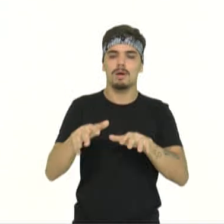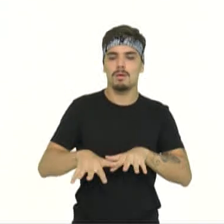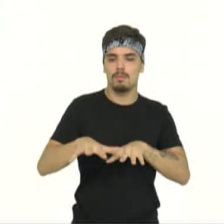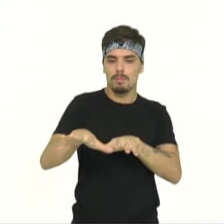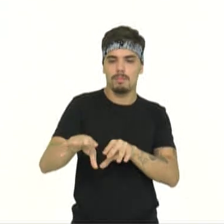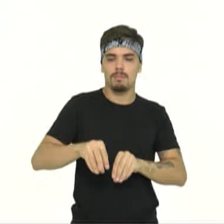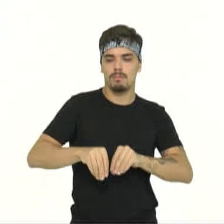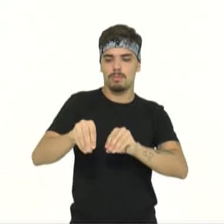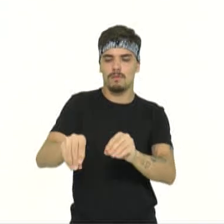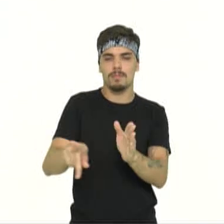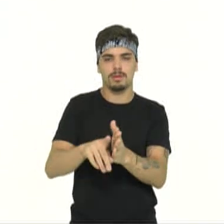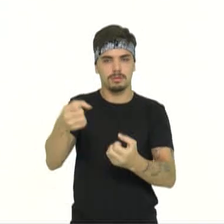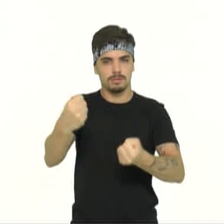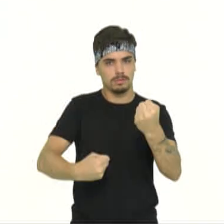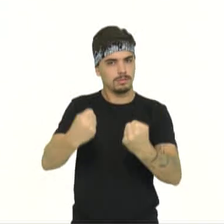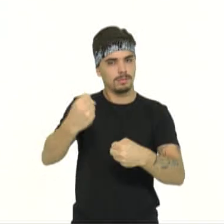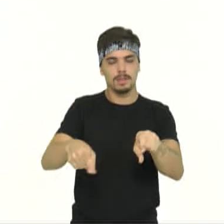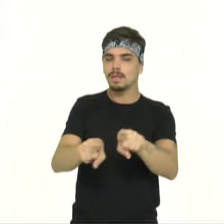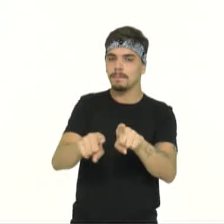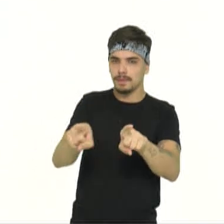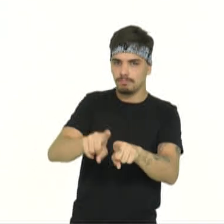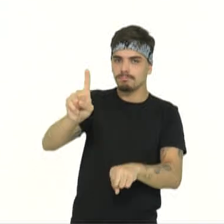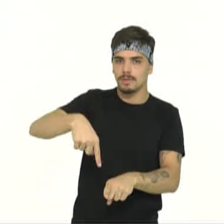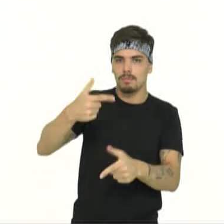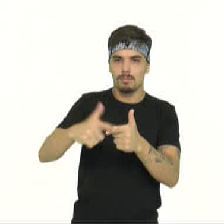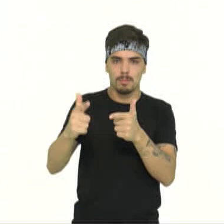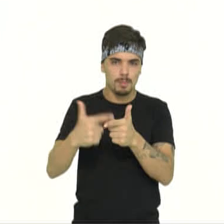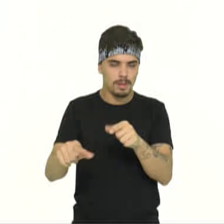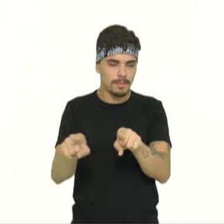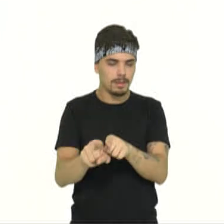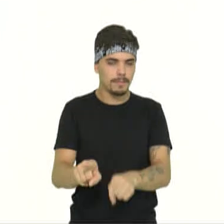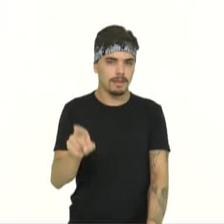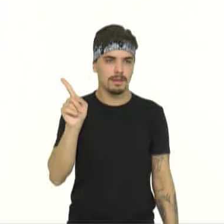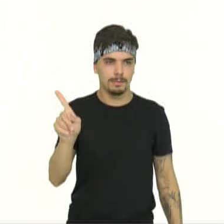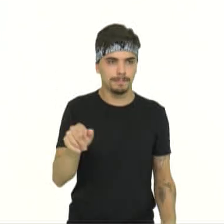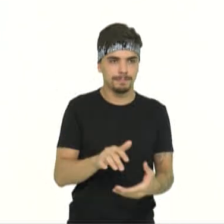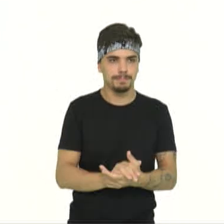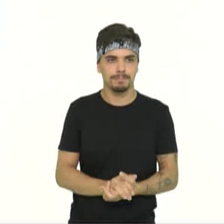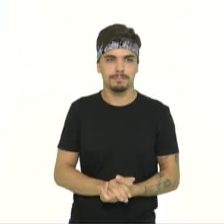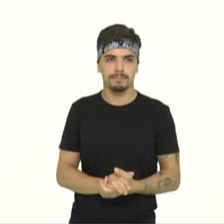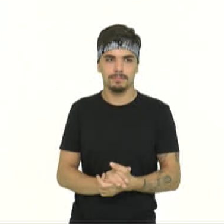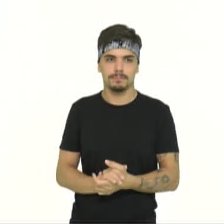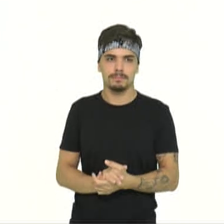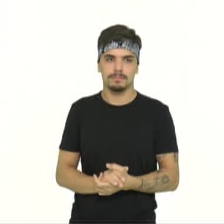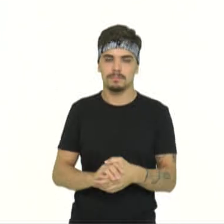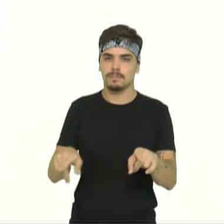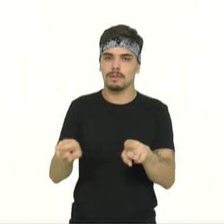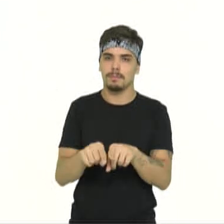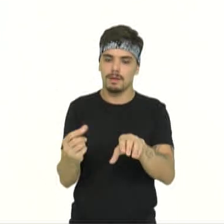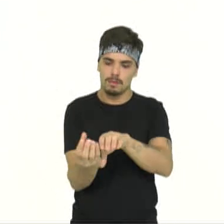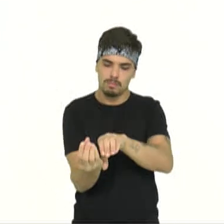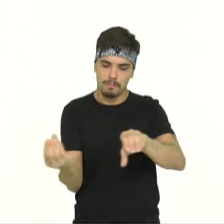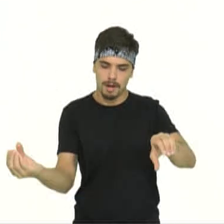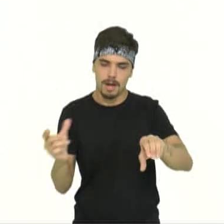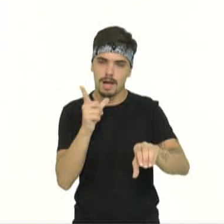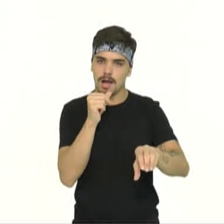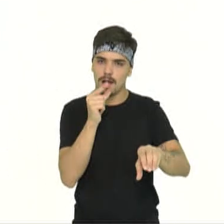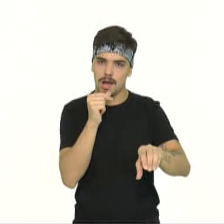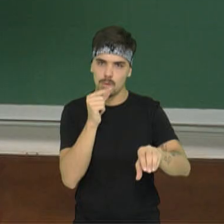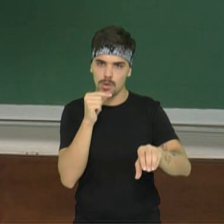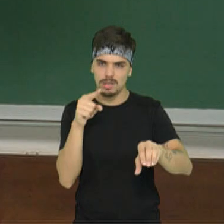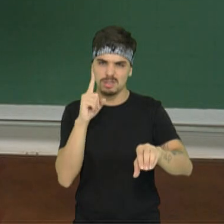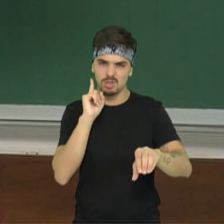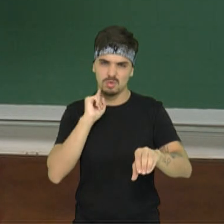do transporte, que é um grande obstáculo aí para muitas cidades, e o esgoto, né, a questão do saneamento